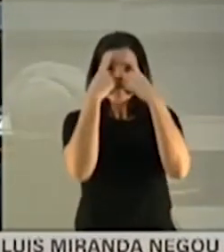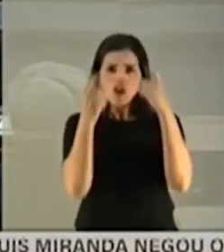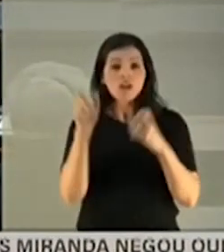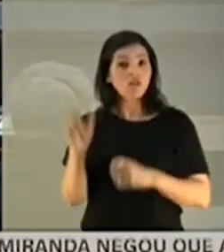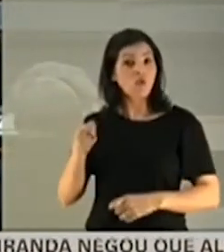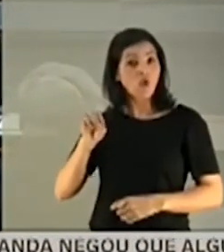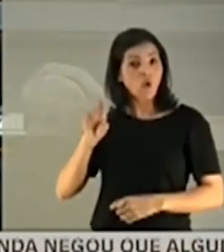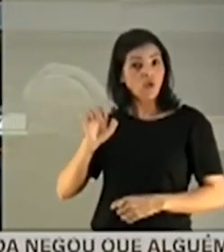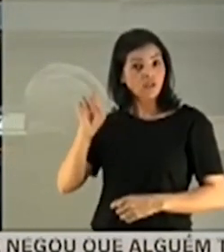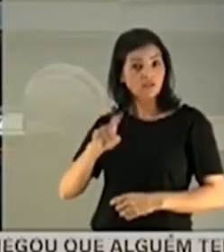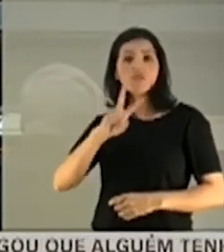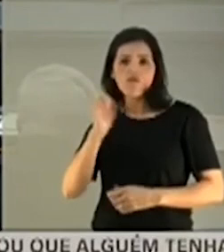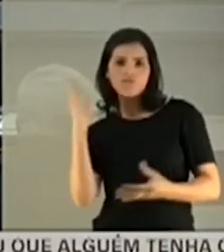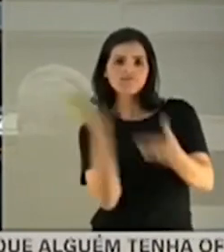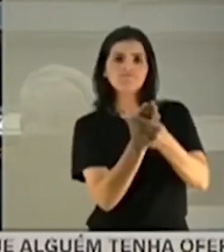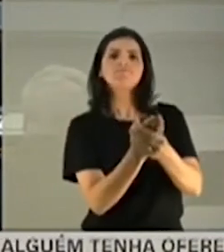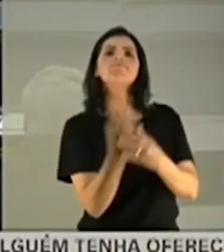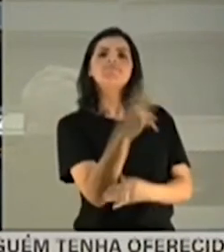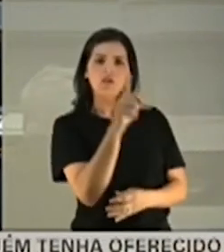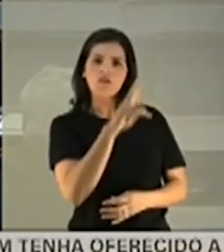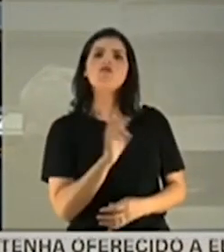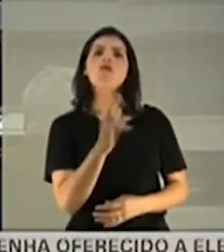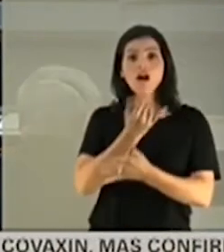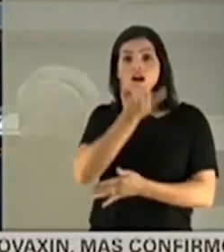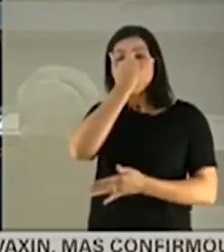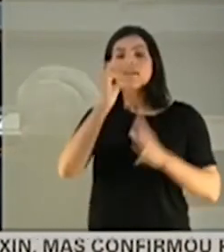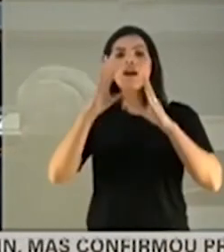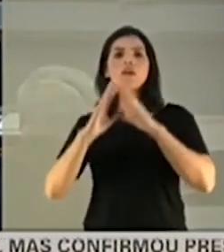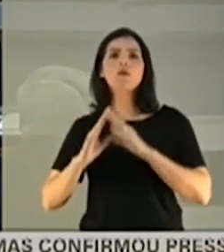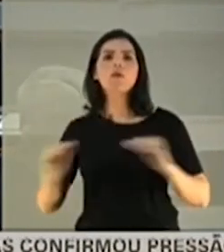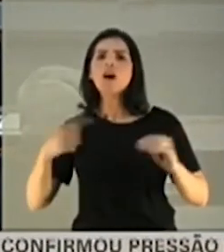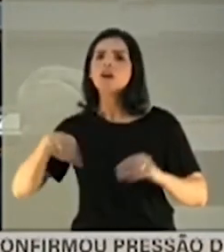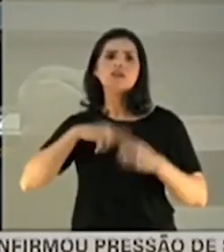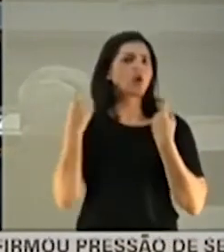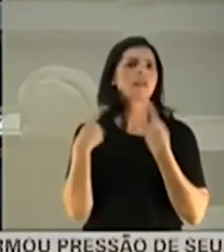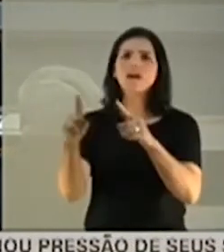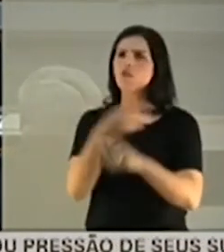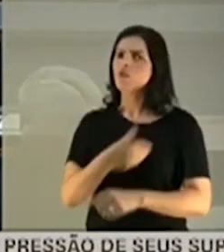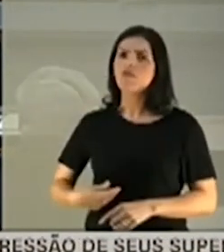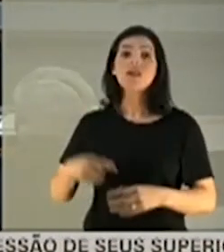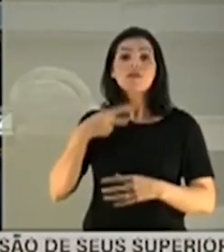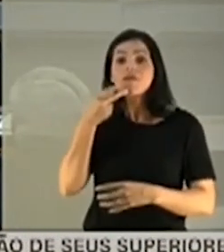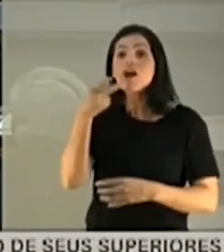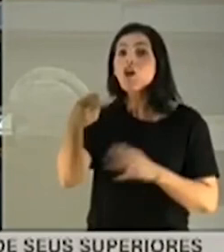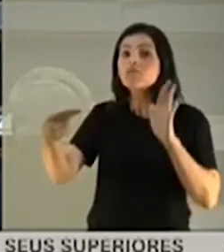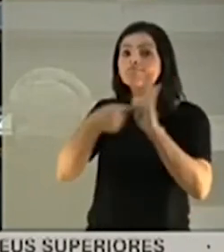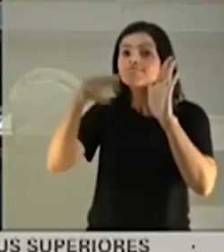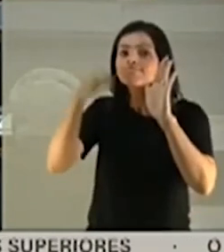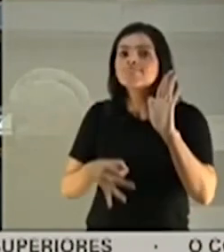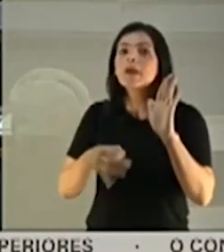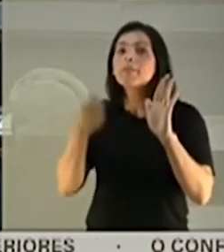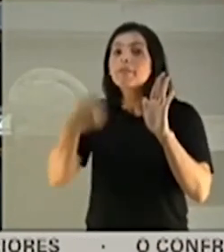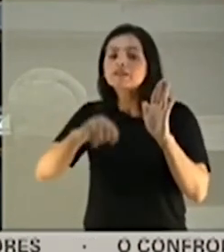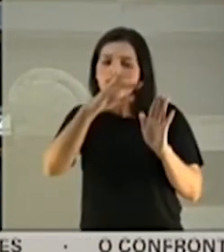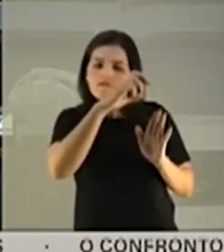e vou representá-lo criminalmente pelo que ele fez. Eu me sinto hoje ameaçado. Nós não atacamos o governo, nós apontamos um fato que deveria ser